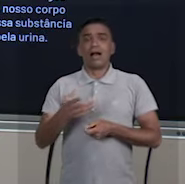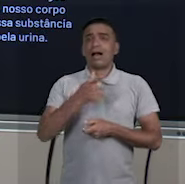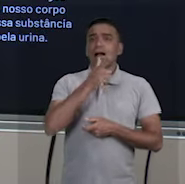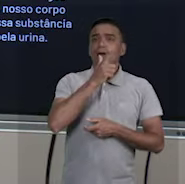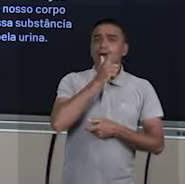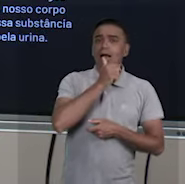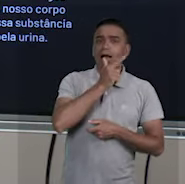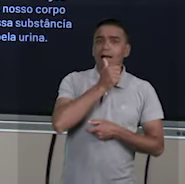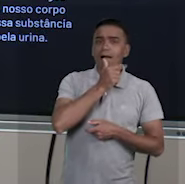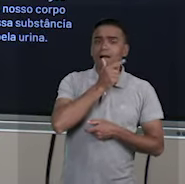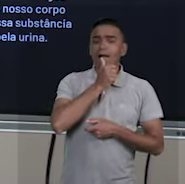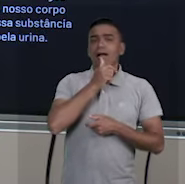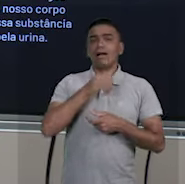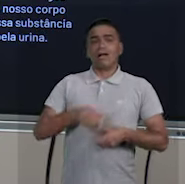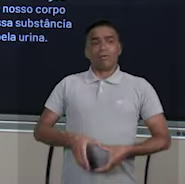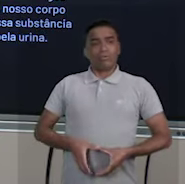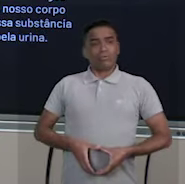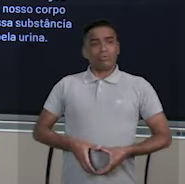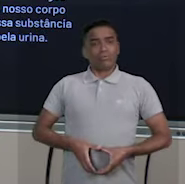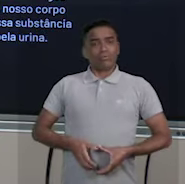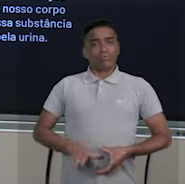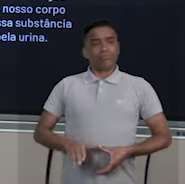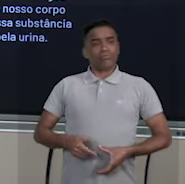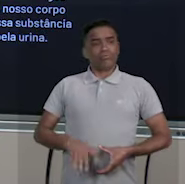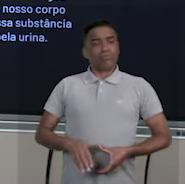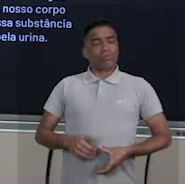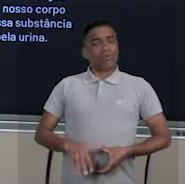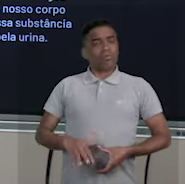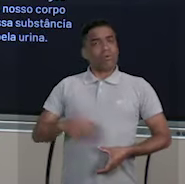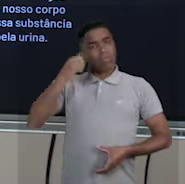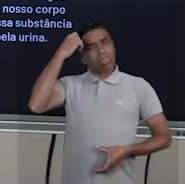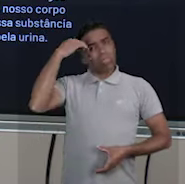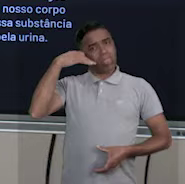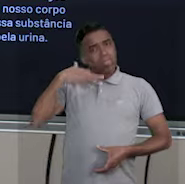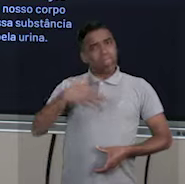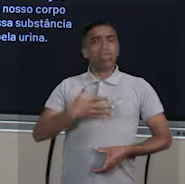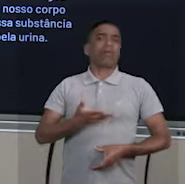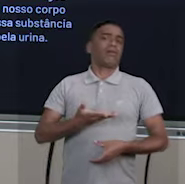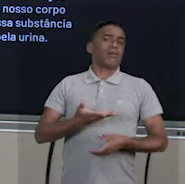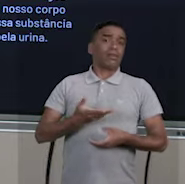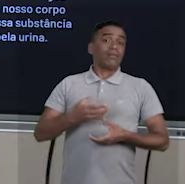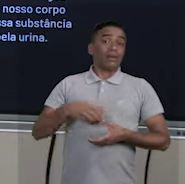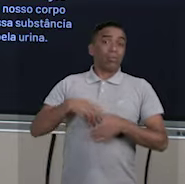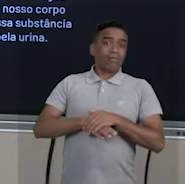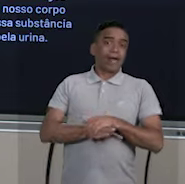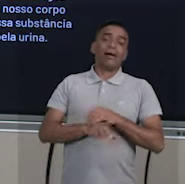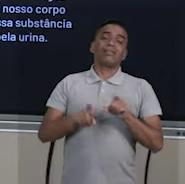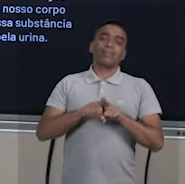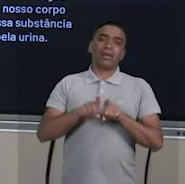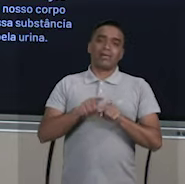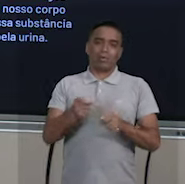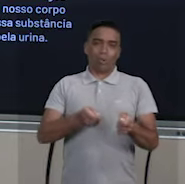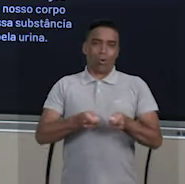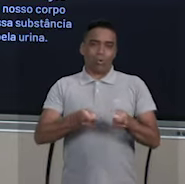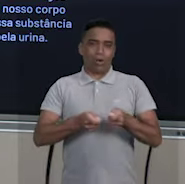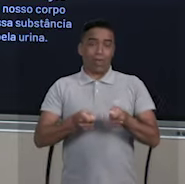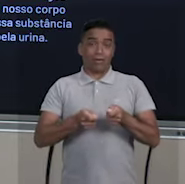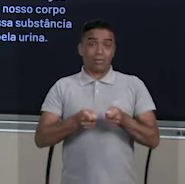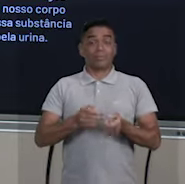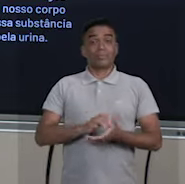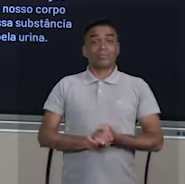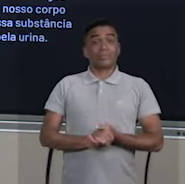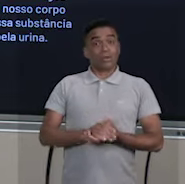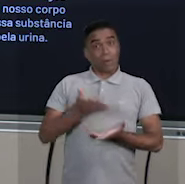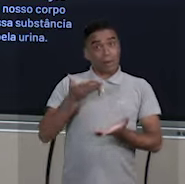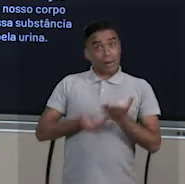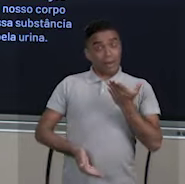que vai ser eliminada do nosso corpo e a que vai ser mantida no nosso corpo, tá? Então, além da perda da água por